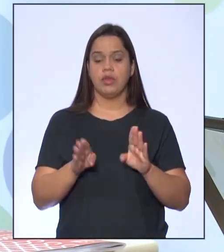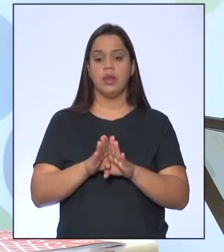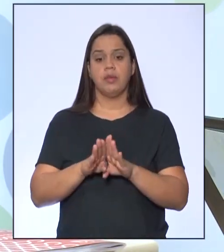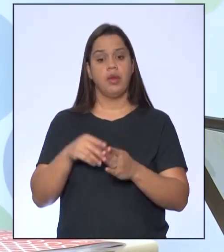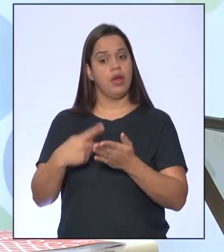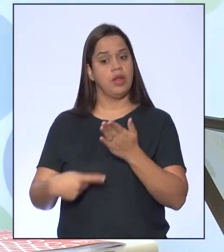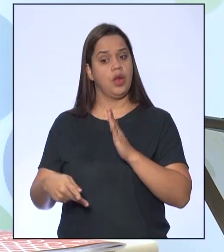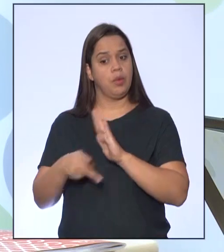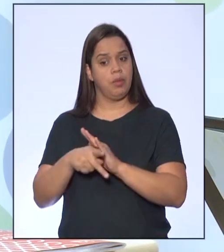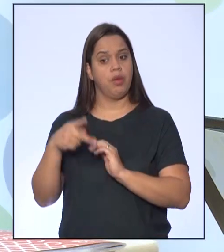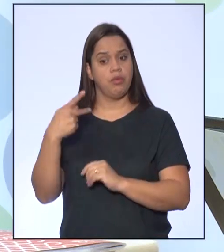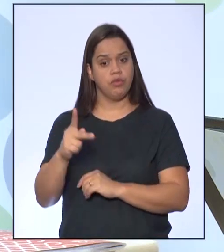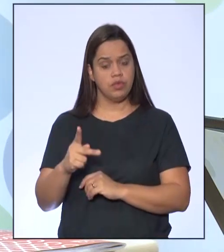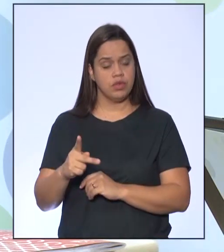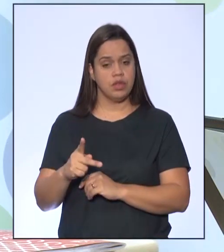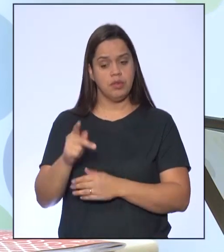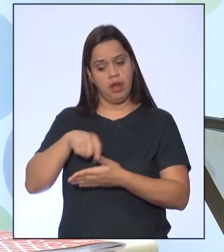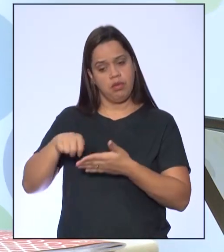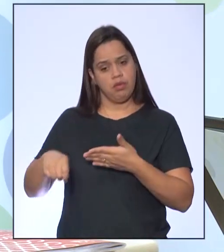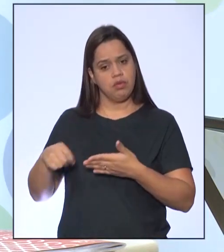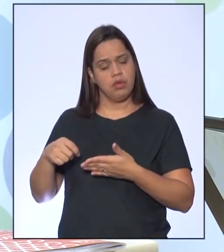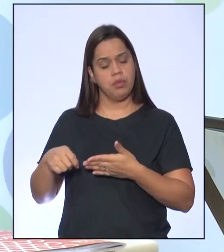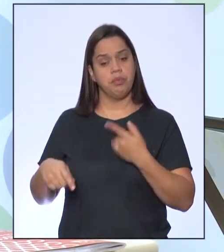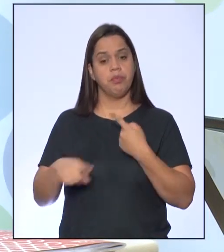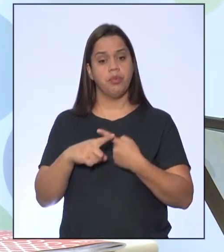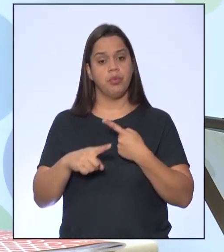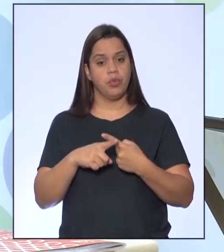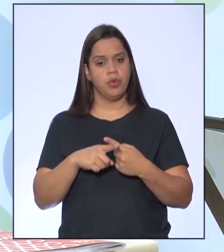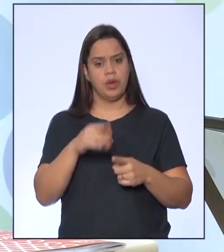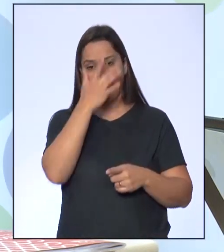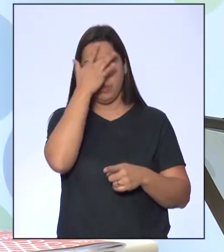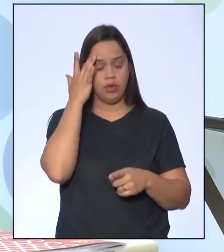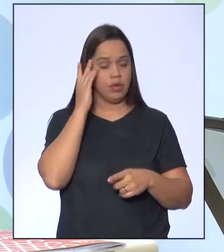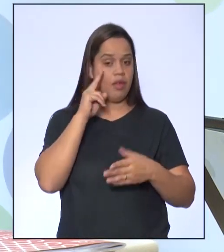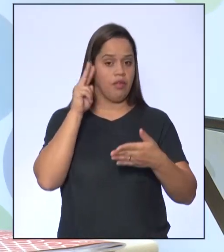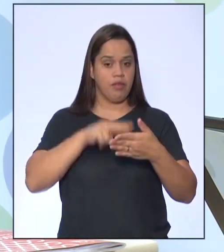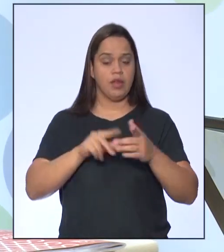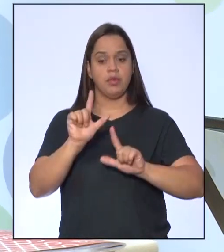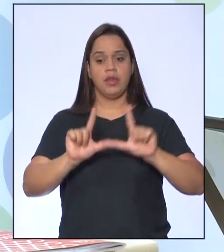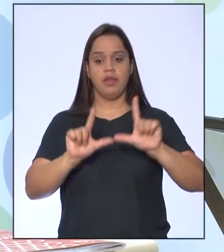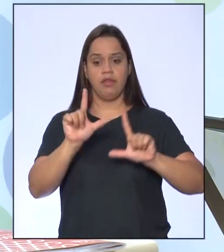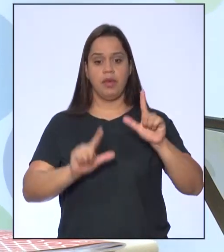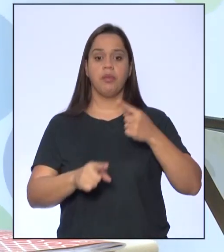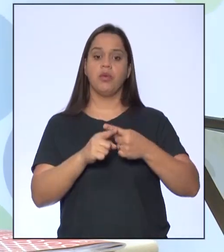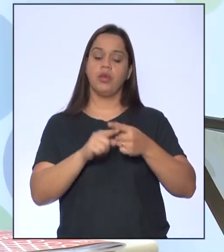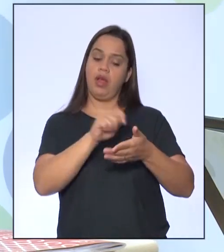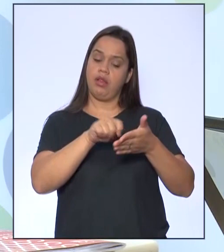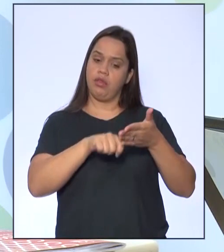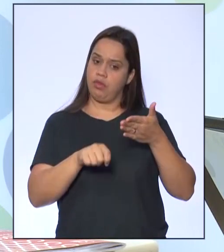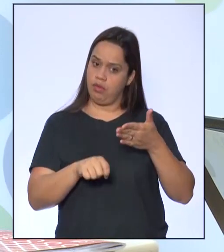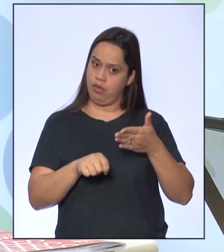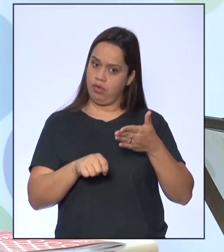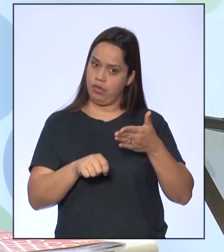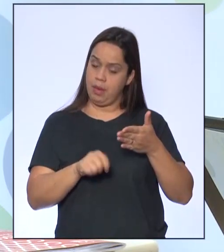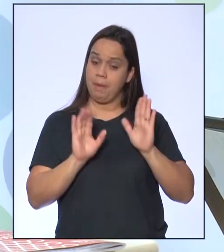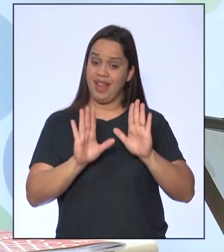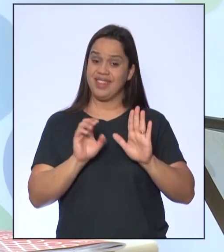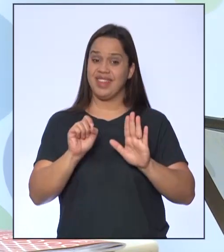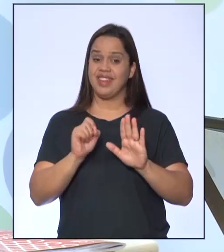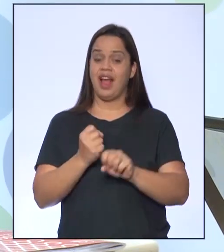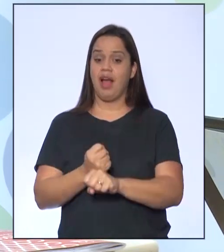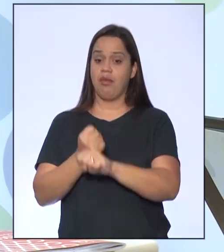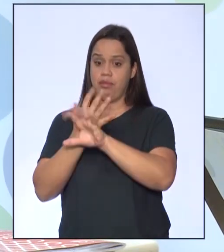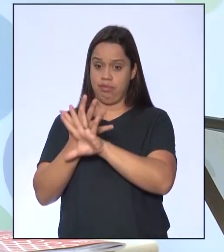de vocês, para vocês anotarem. Porque quem está assistindo pela televisão, anota no caderno. Agora, quem está no chat,